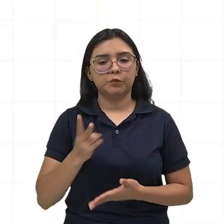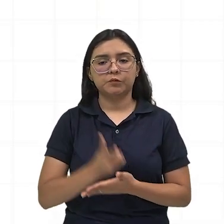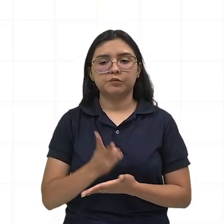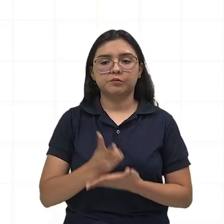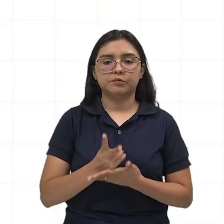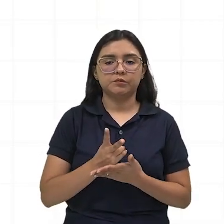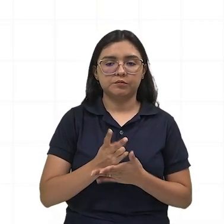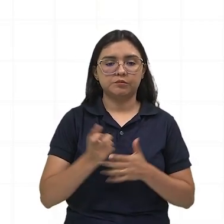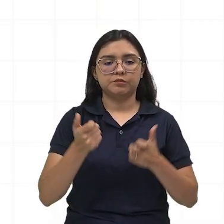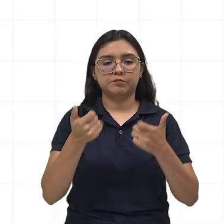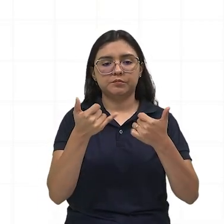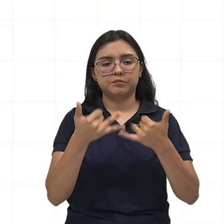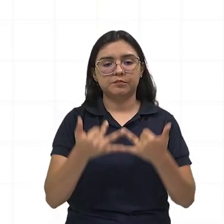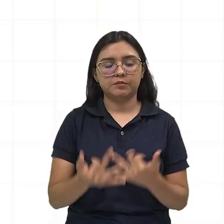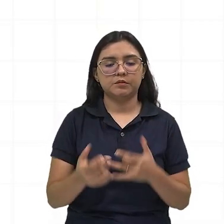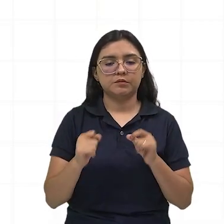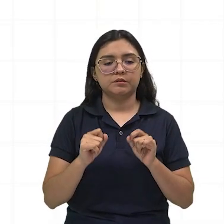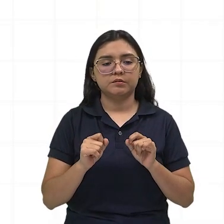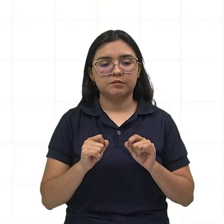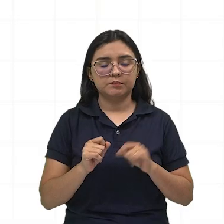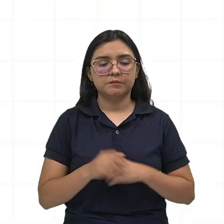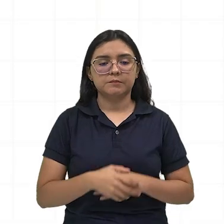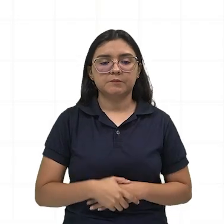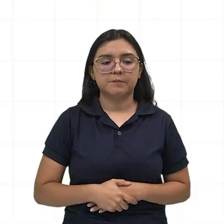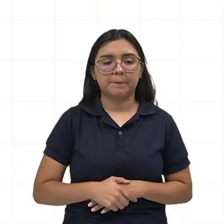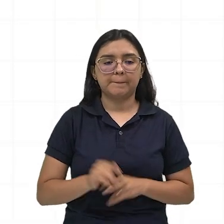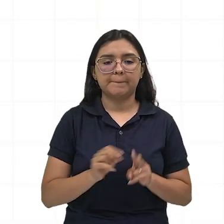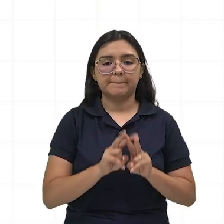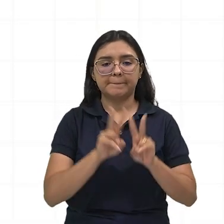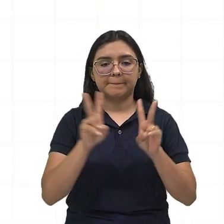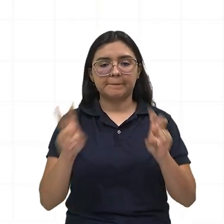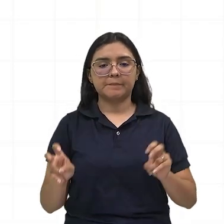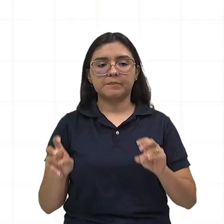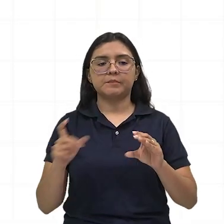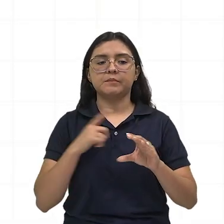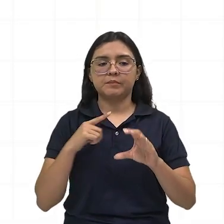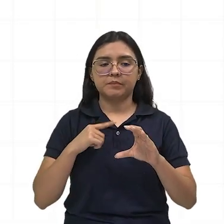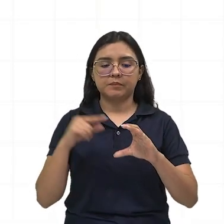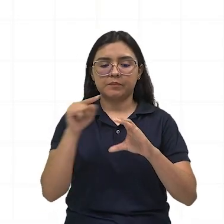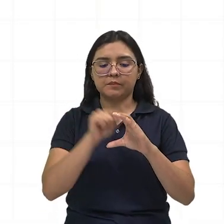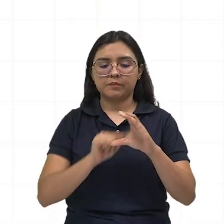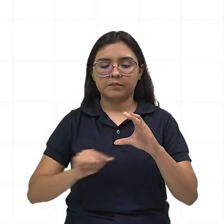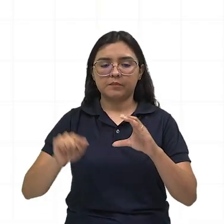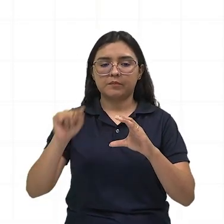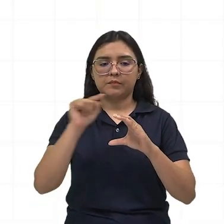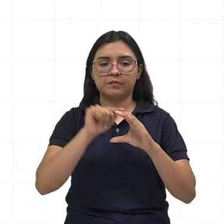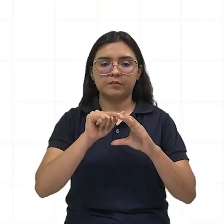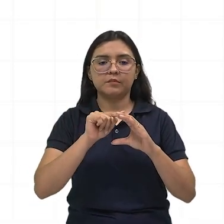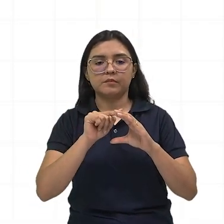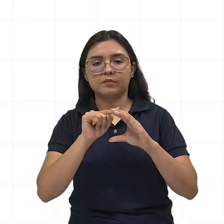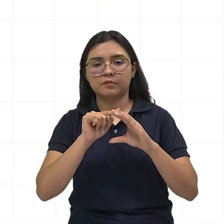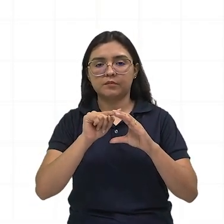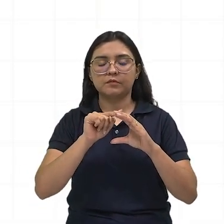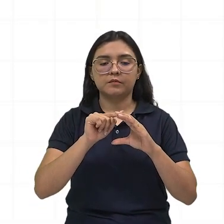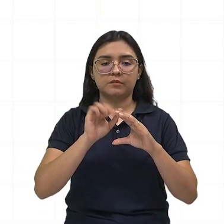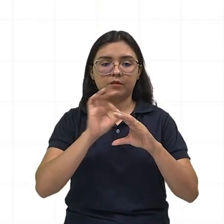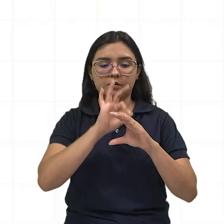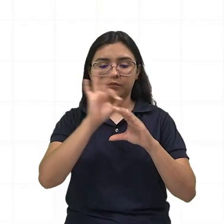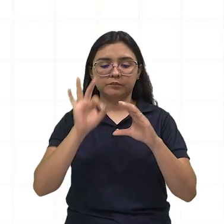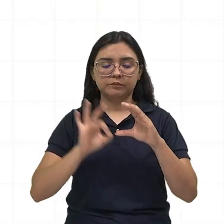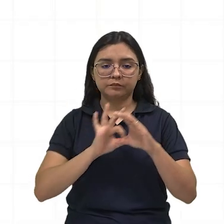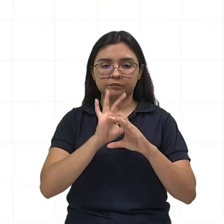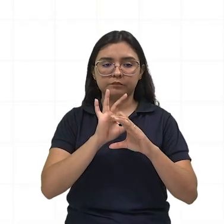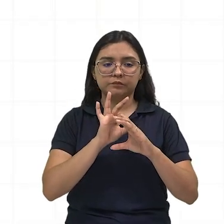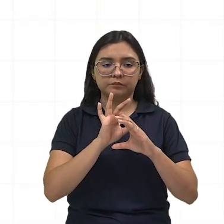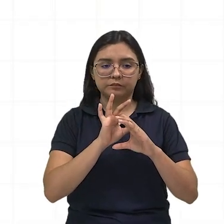ainda com essas diferenças. Falando de círculo versus o quê?